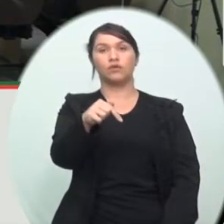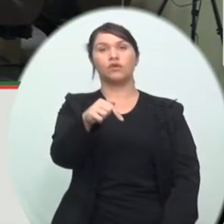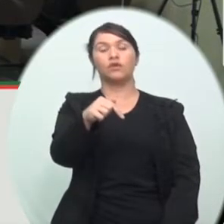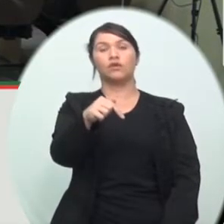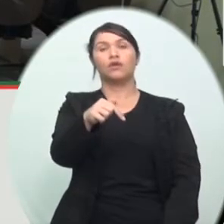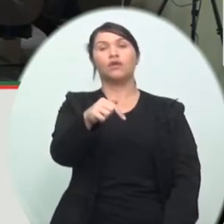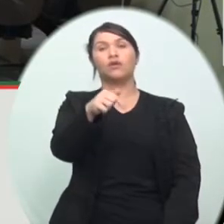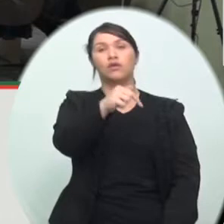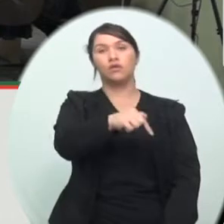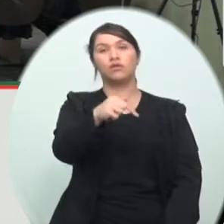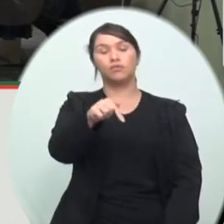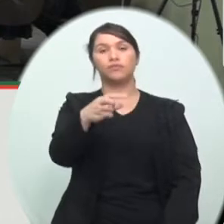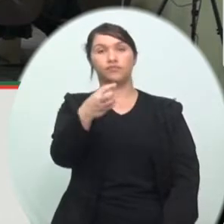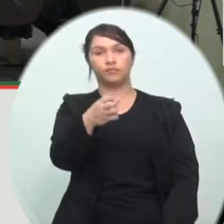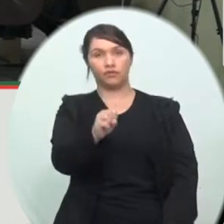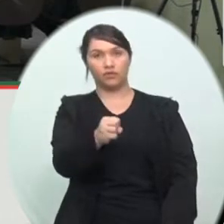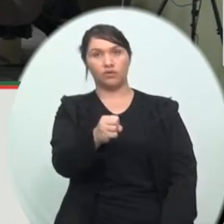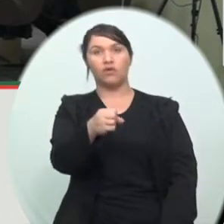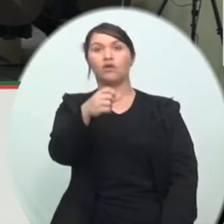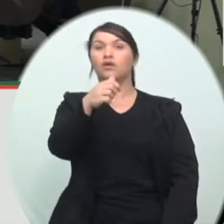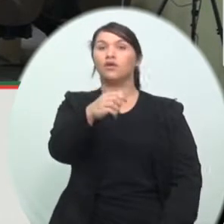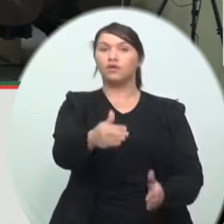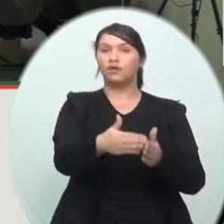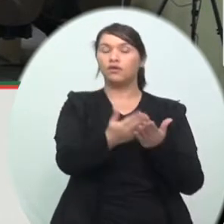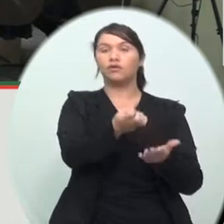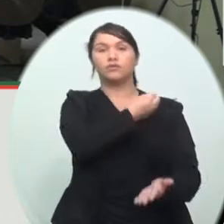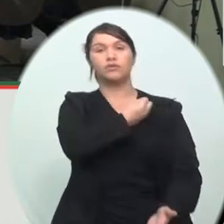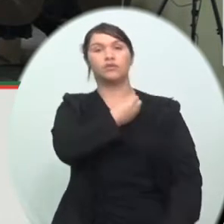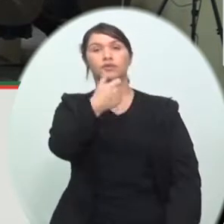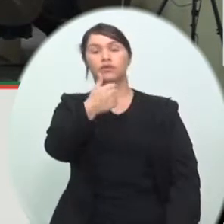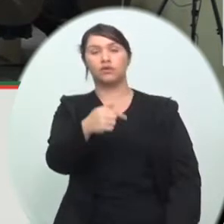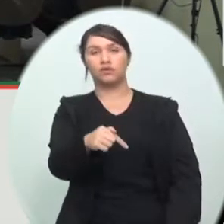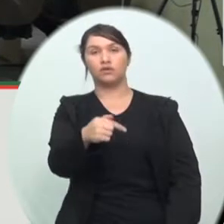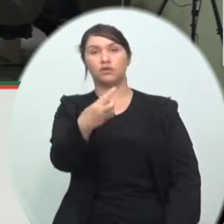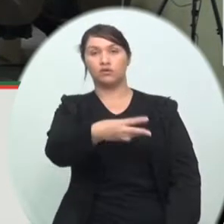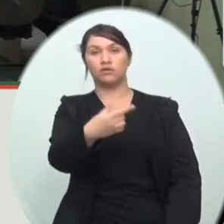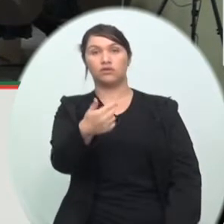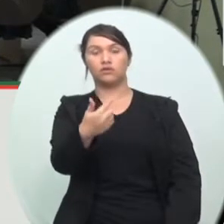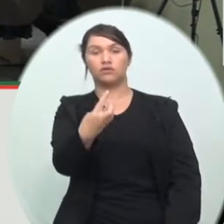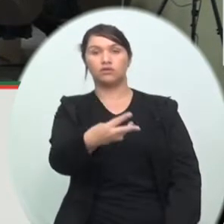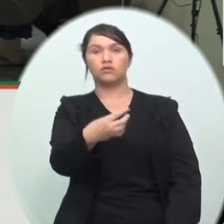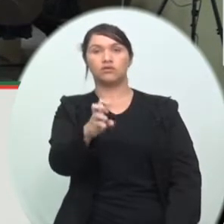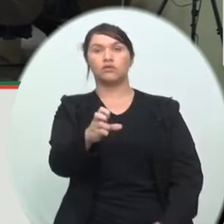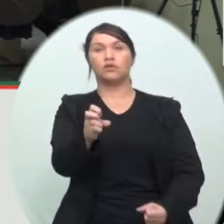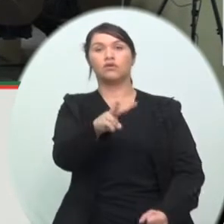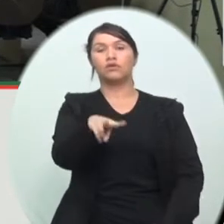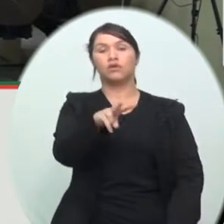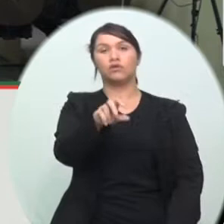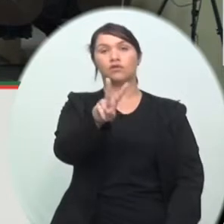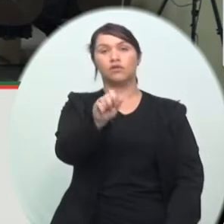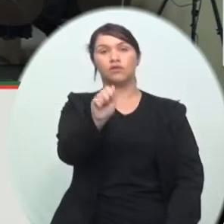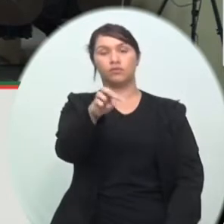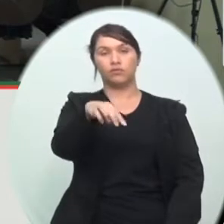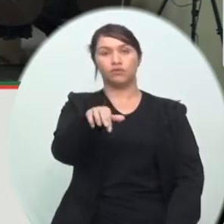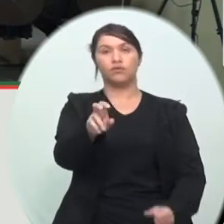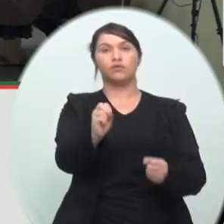778/18 e requerimento 335/18, todas de autoria do vereador Valmir D'Agostinho. Indicação